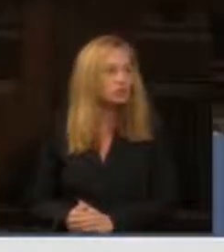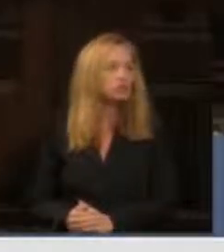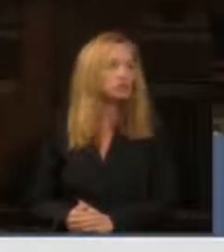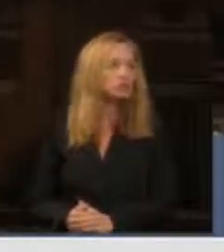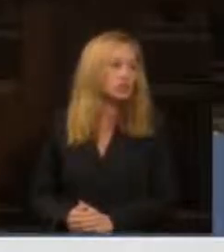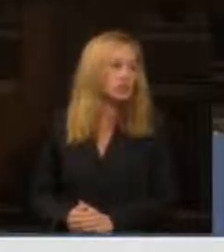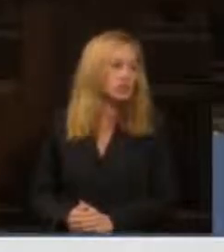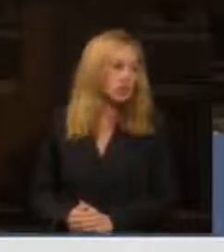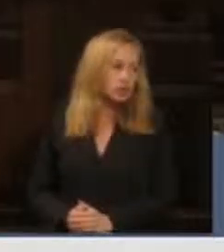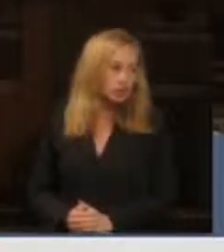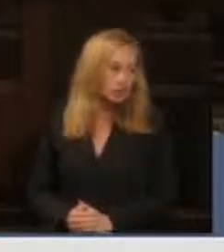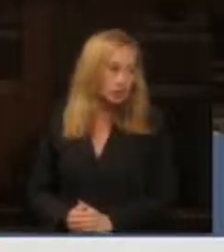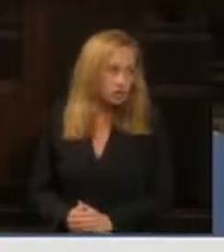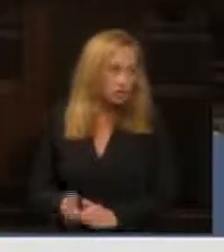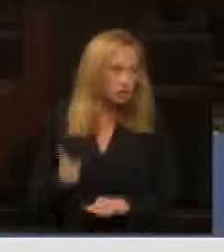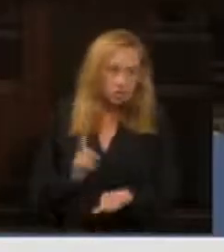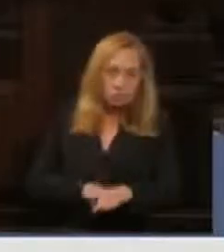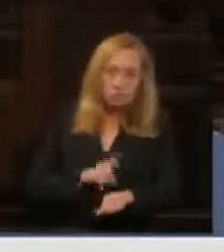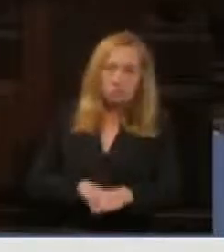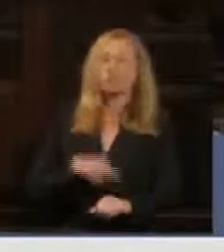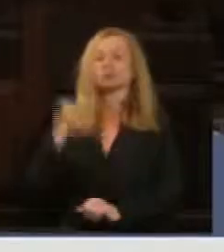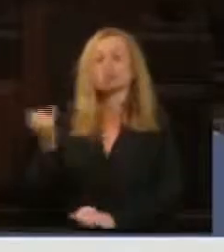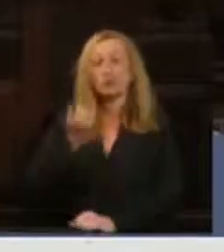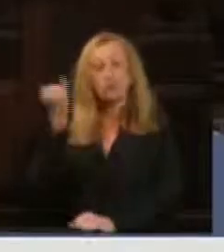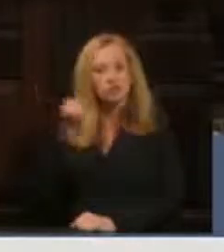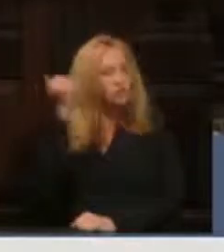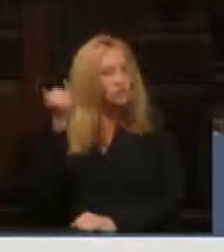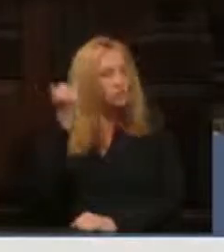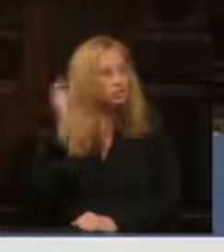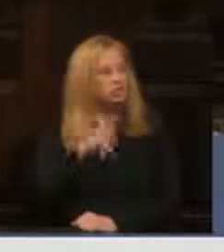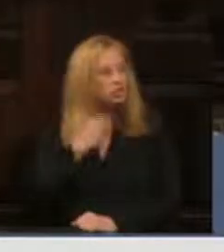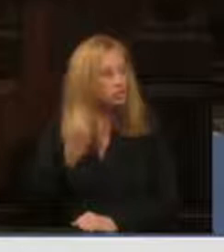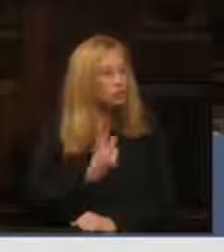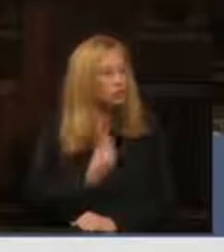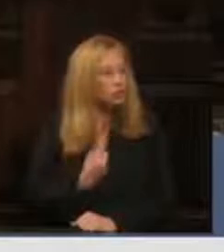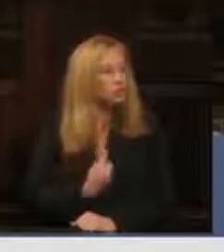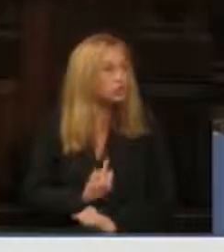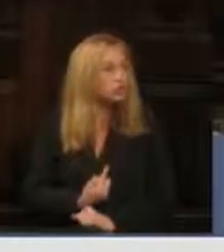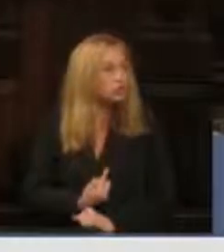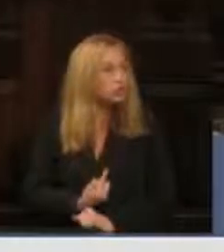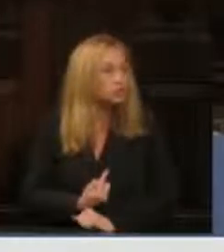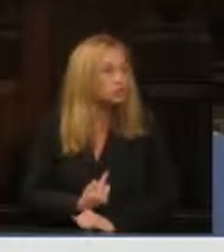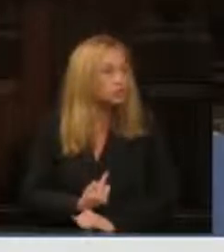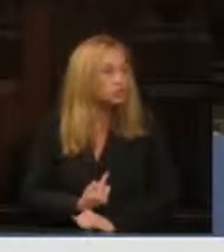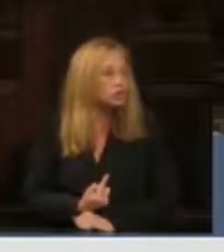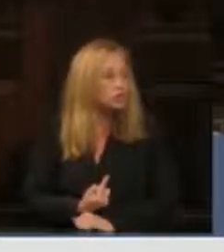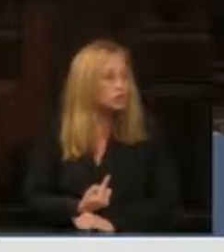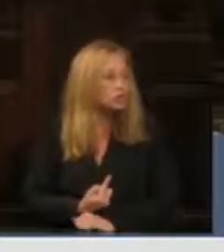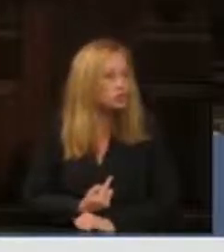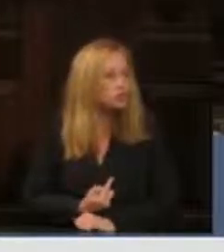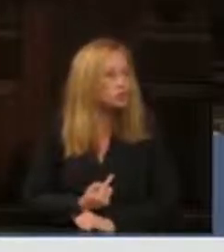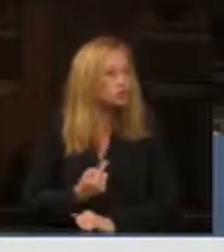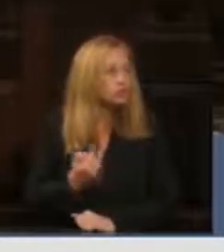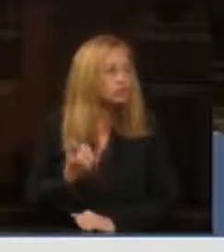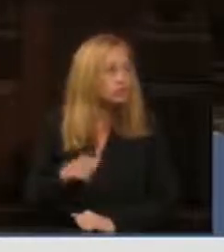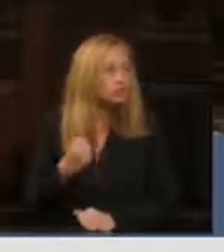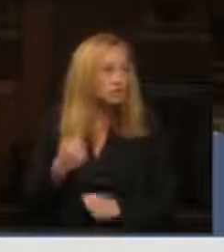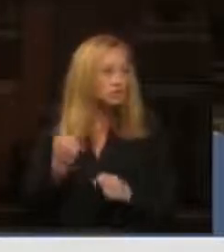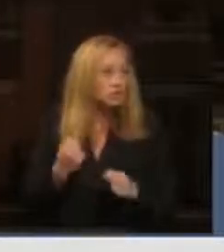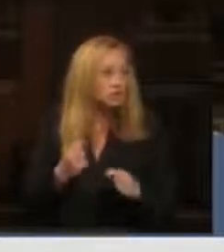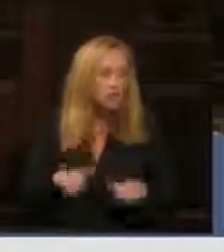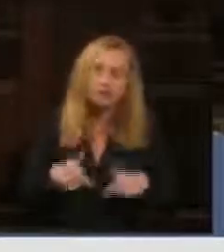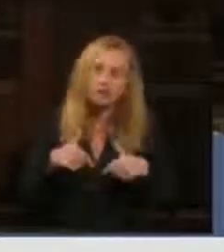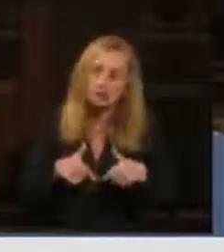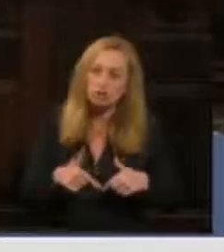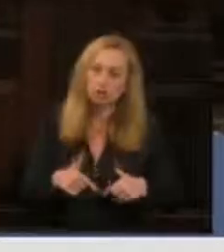racismo, é um período muito importante para que a gente desperte o debate, mobilize a sociedade.